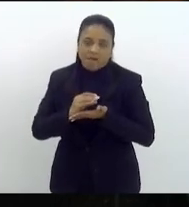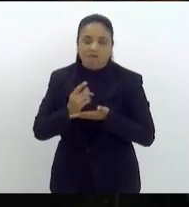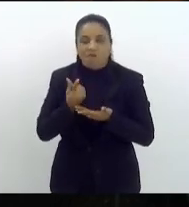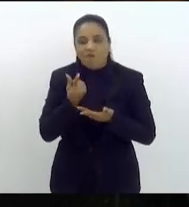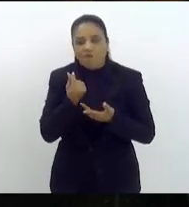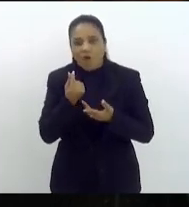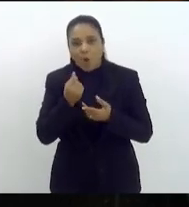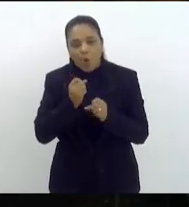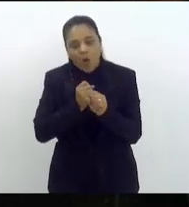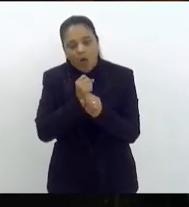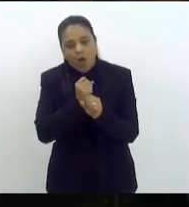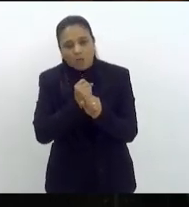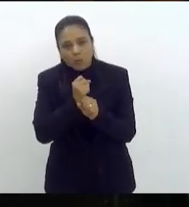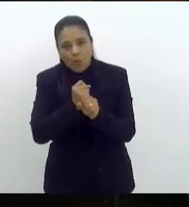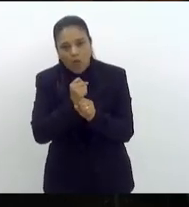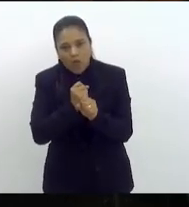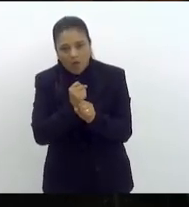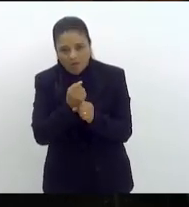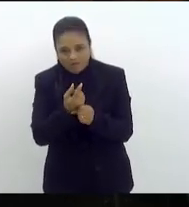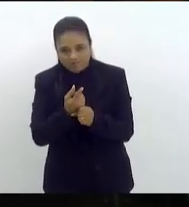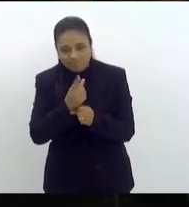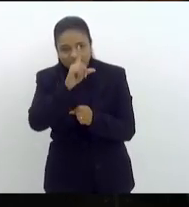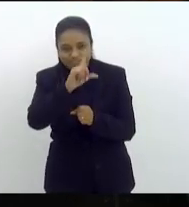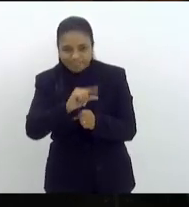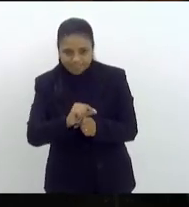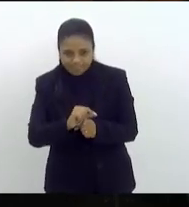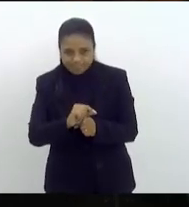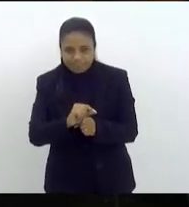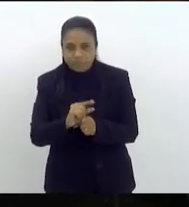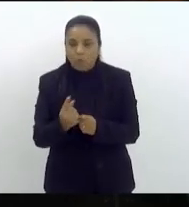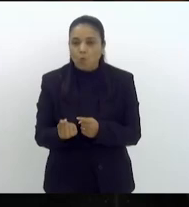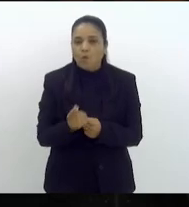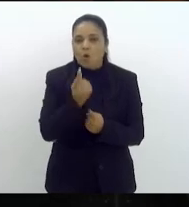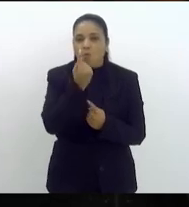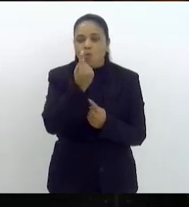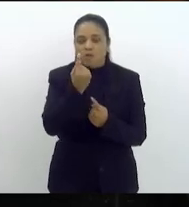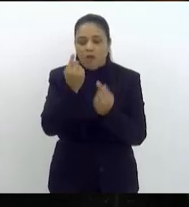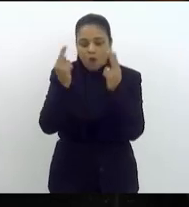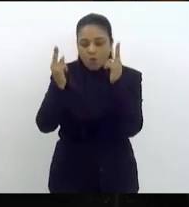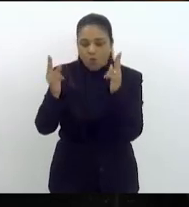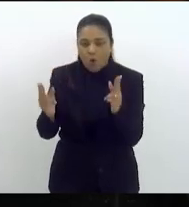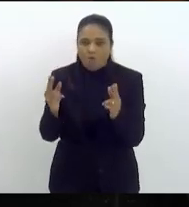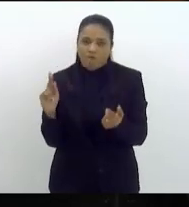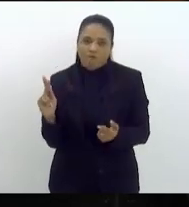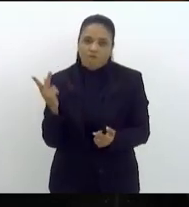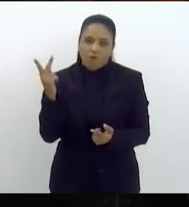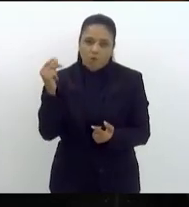do campo como se fosse uma única corrente ora